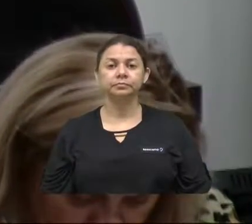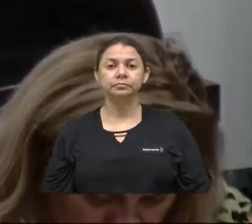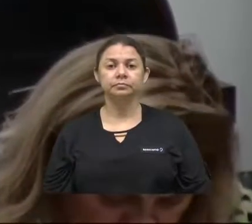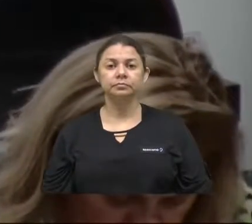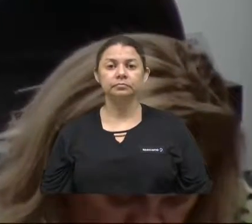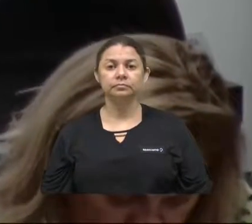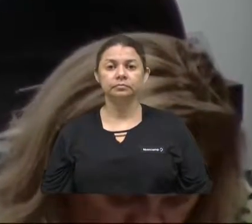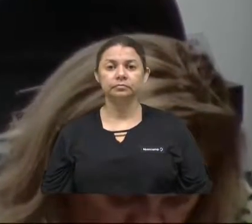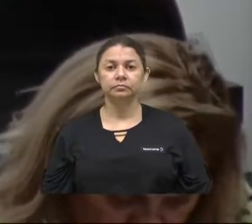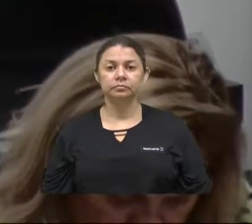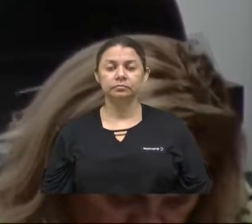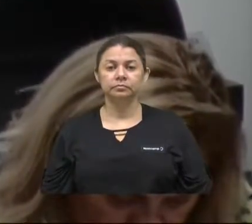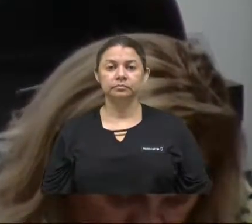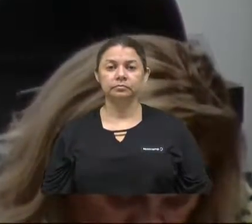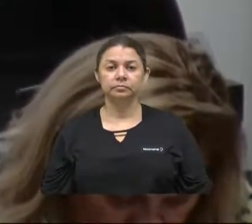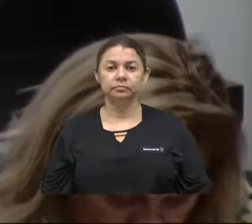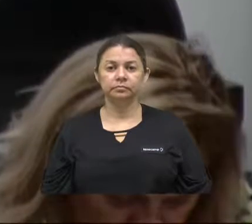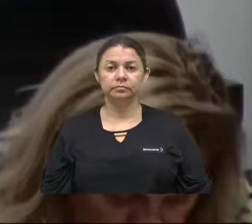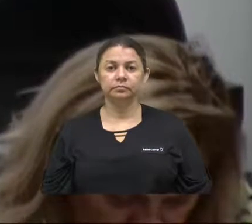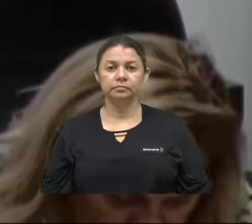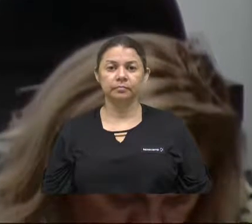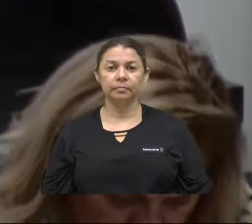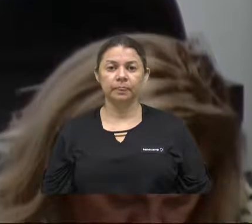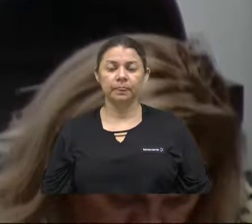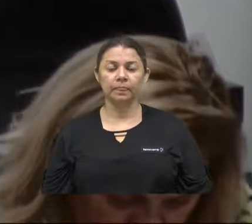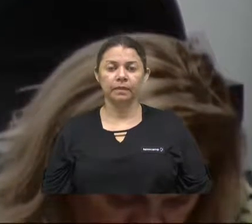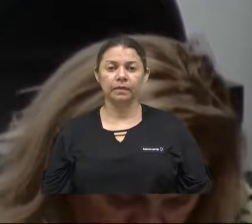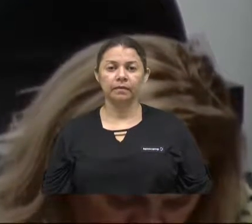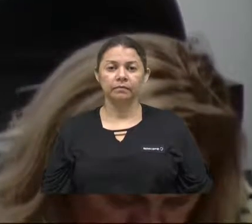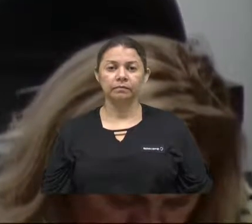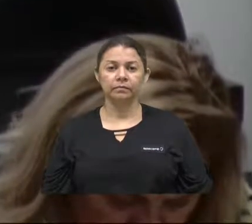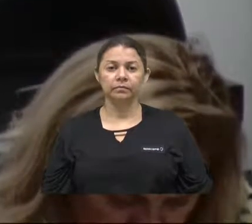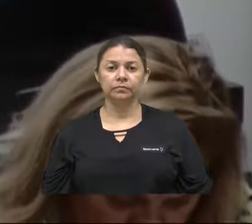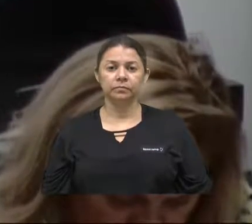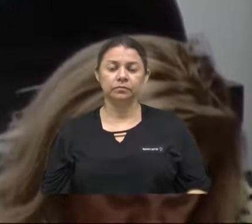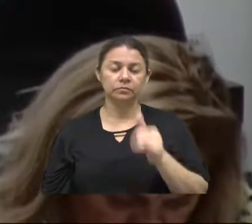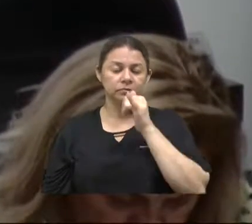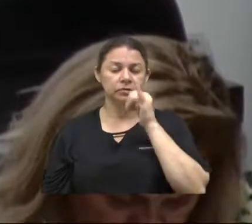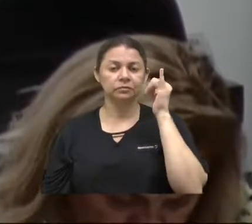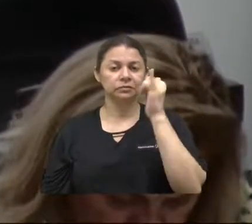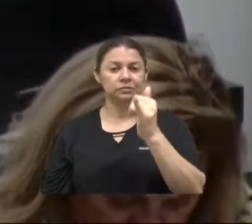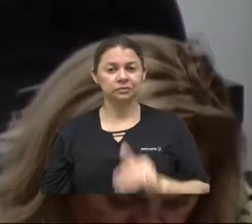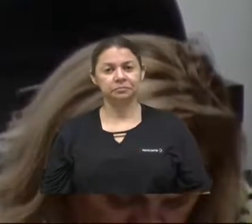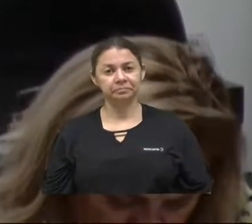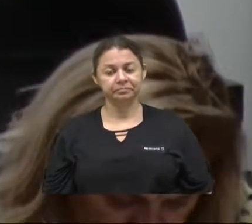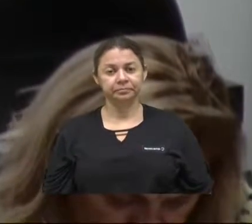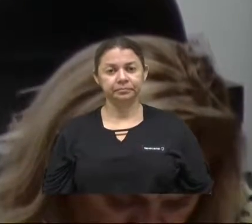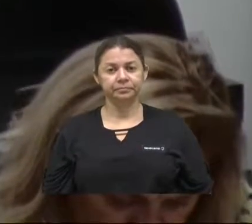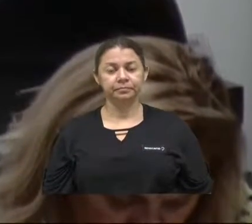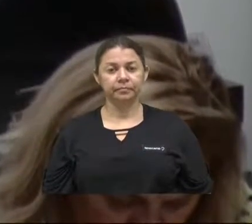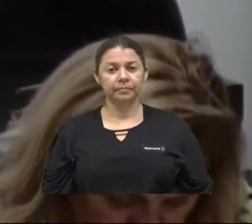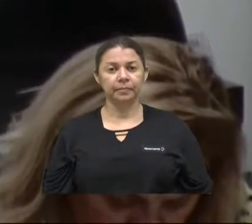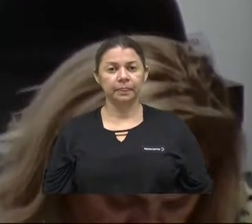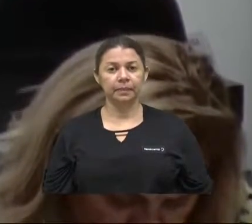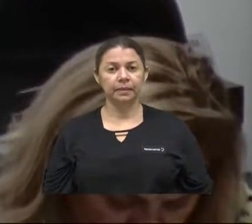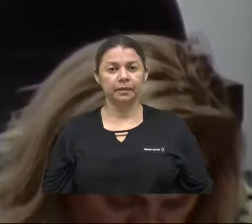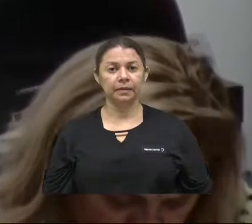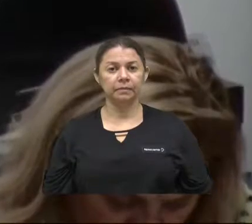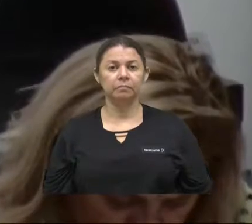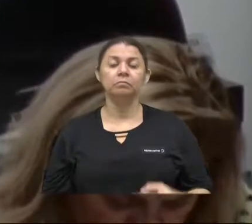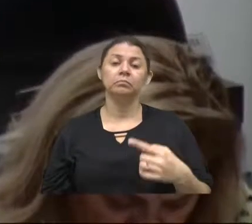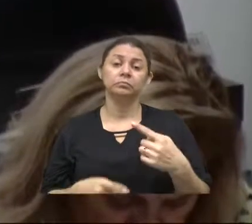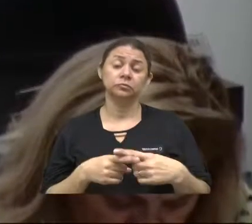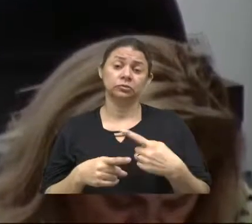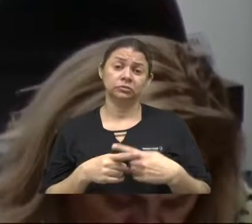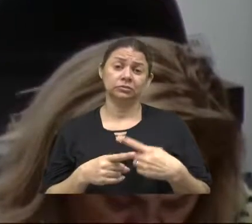corroborar com algumas das palavras do vereador Rafael, quando ele diz que essa casa é